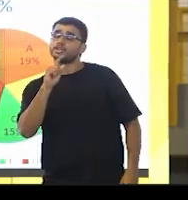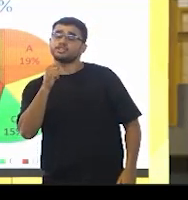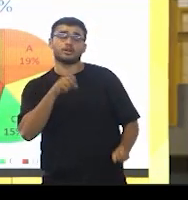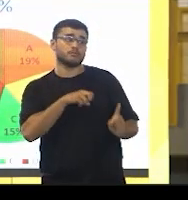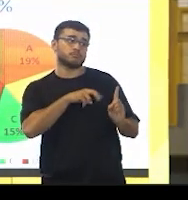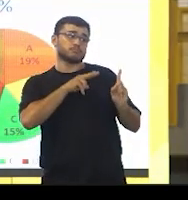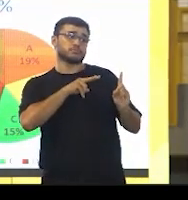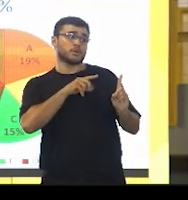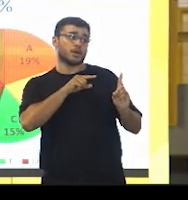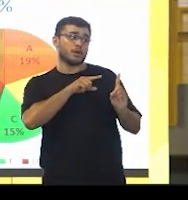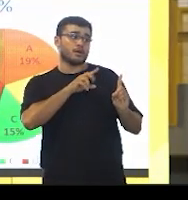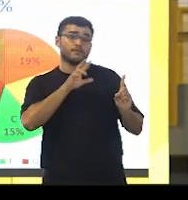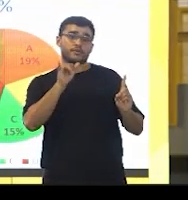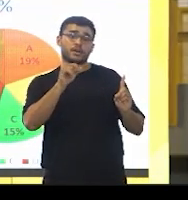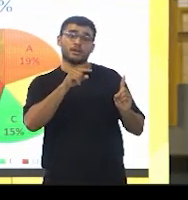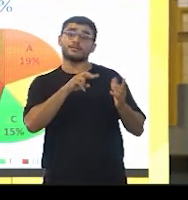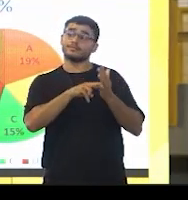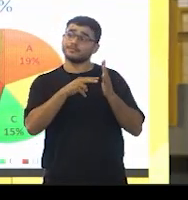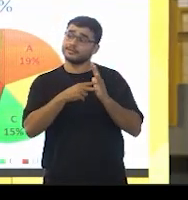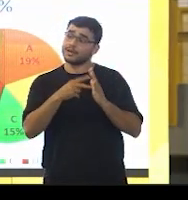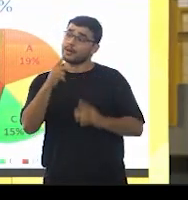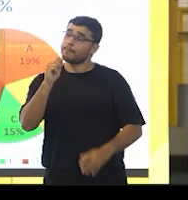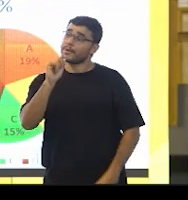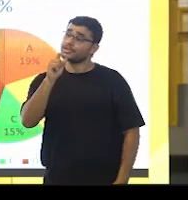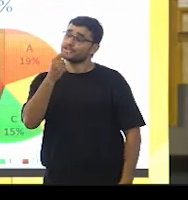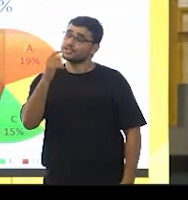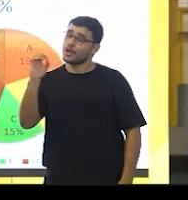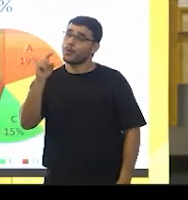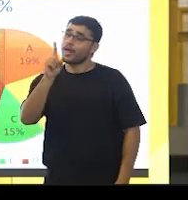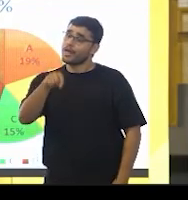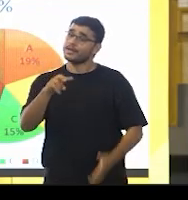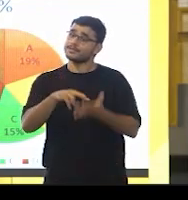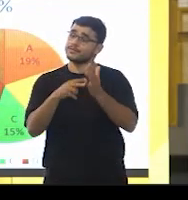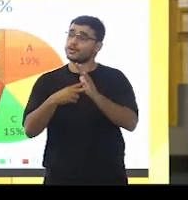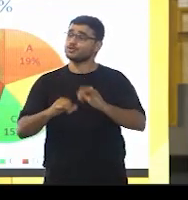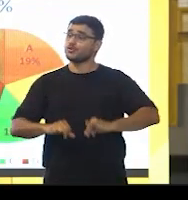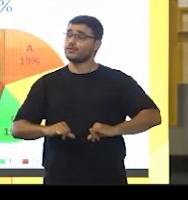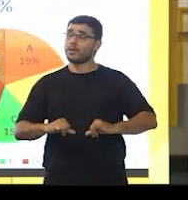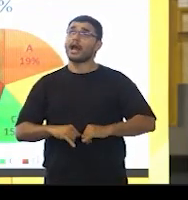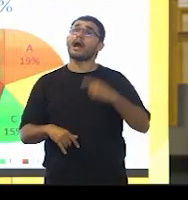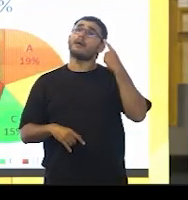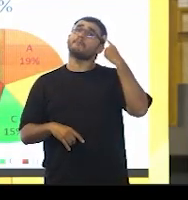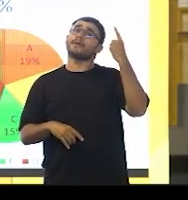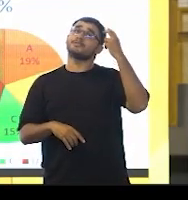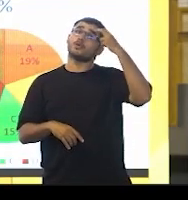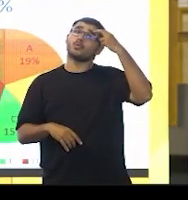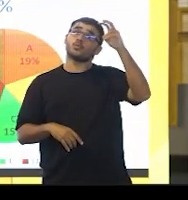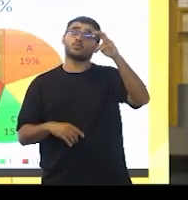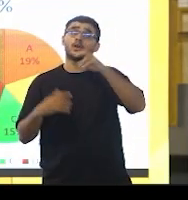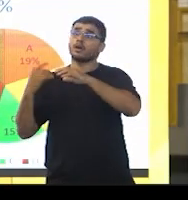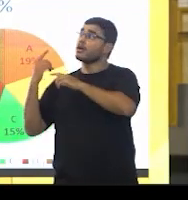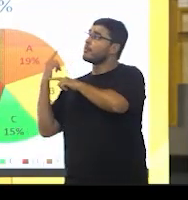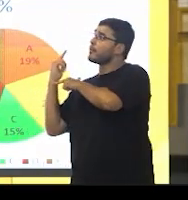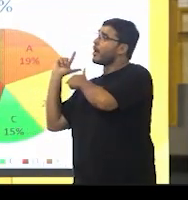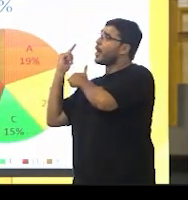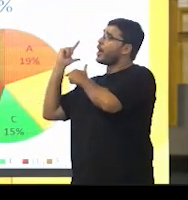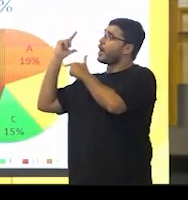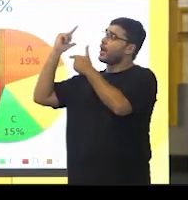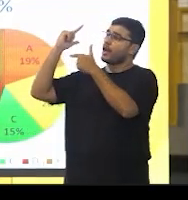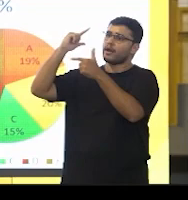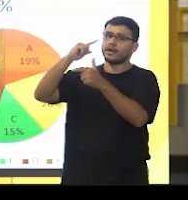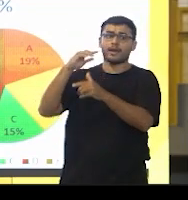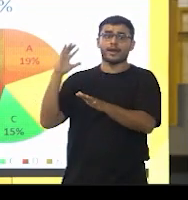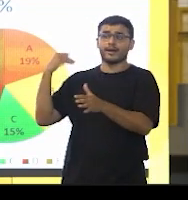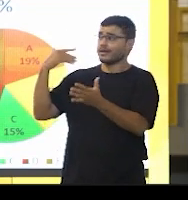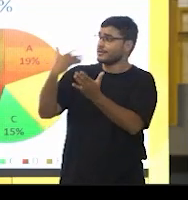sofrimento. Entendeu? Nós somos herdeiros dessa produção sociocultural e isso está na memória social. Nós